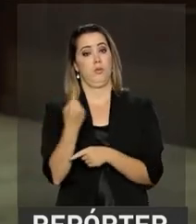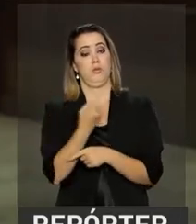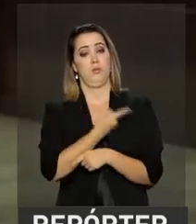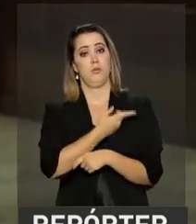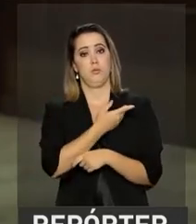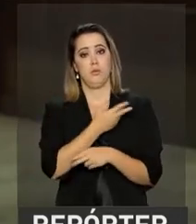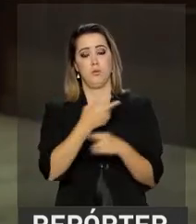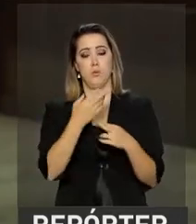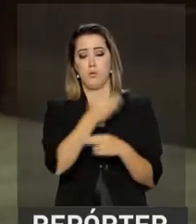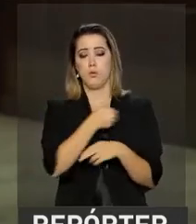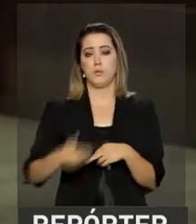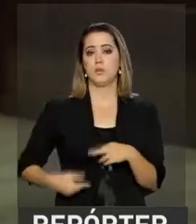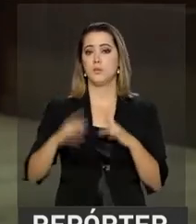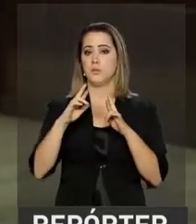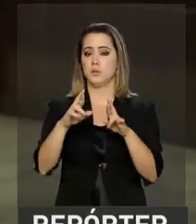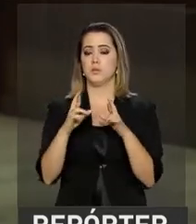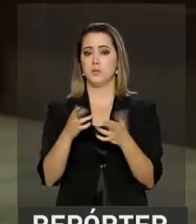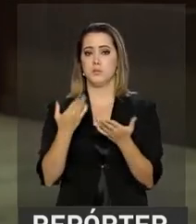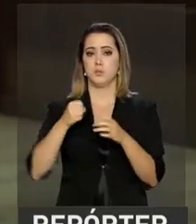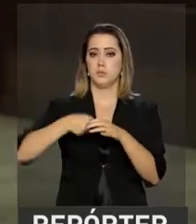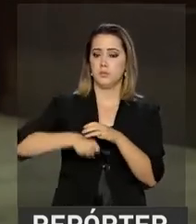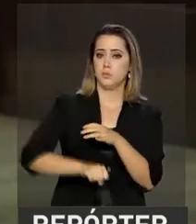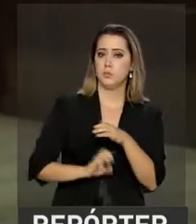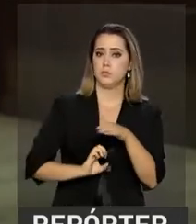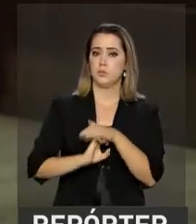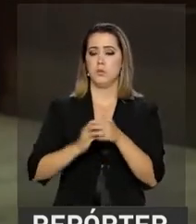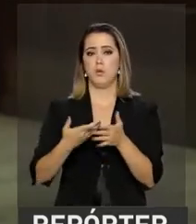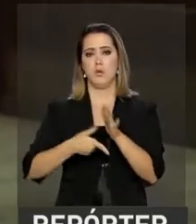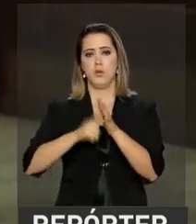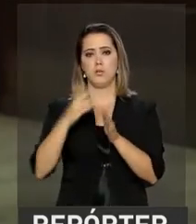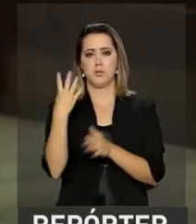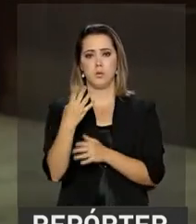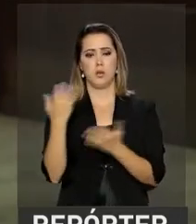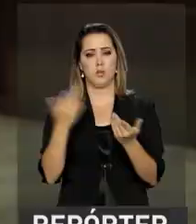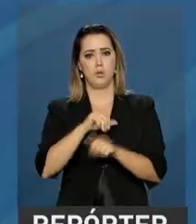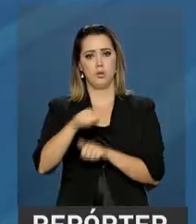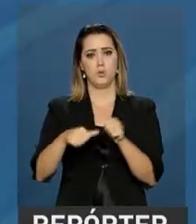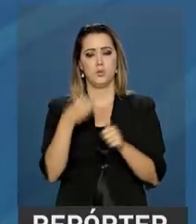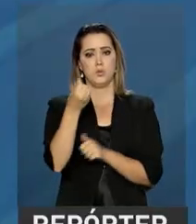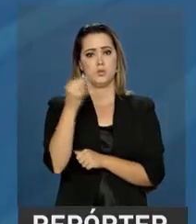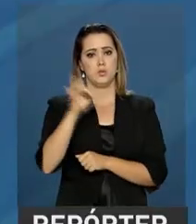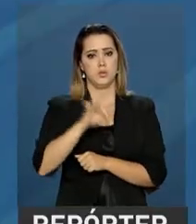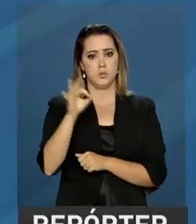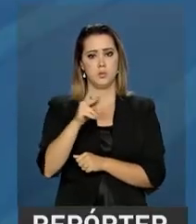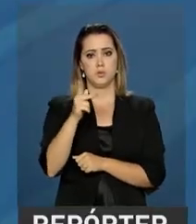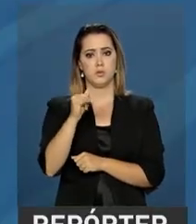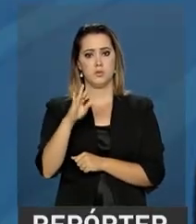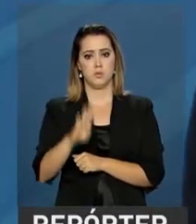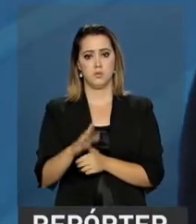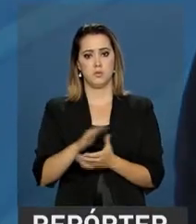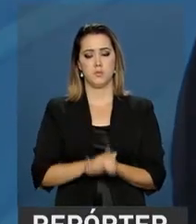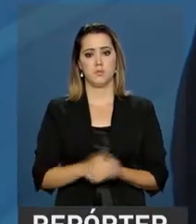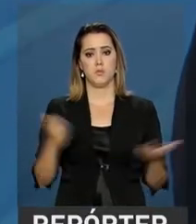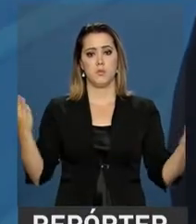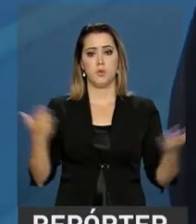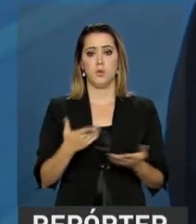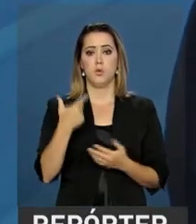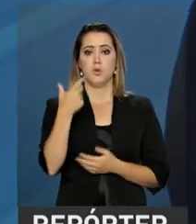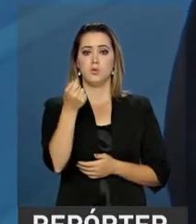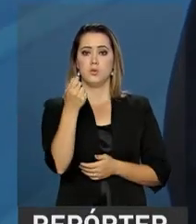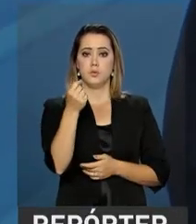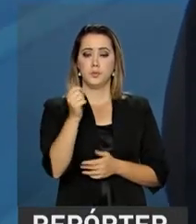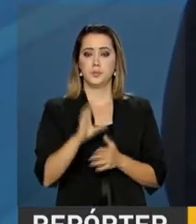do setor de mineração no produto interno bruto passou de 4 para 6 por cento hoje são 200 mil empregos